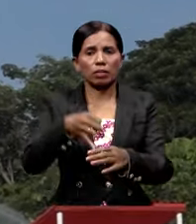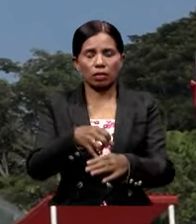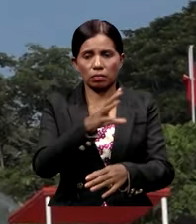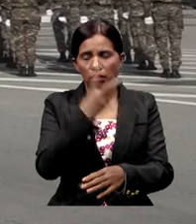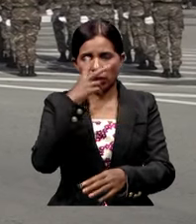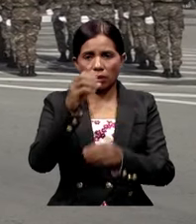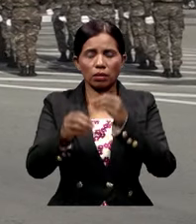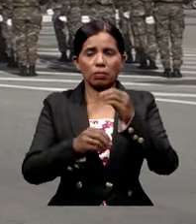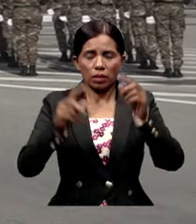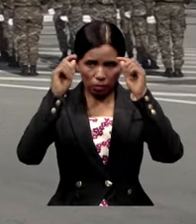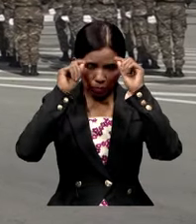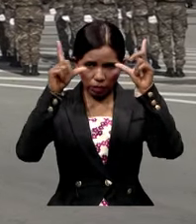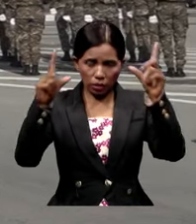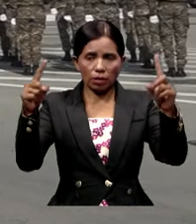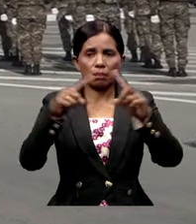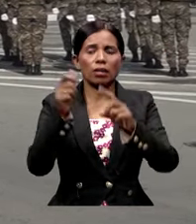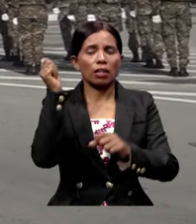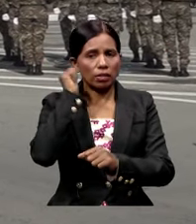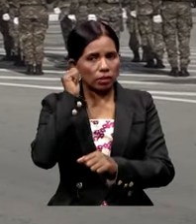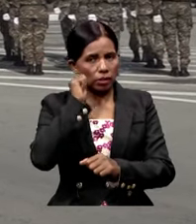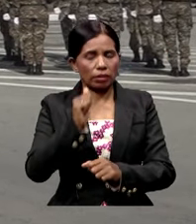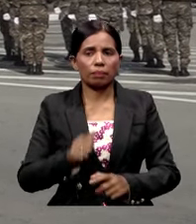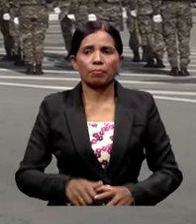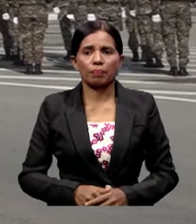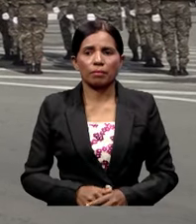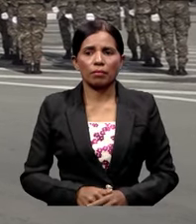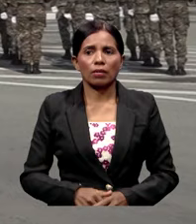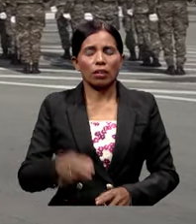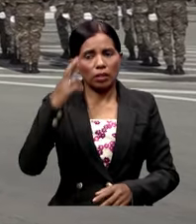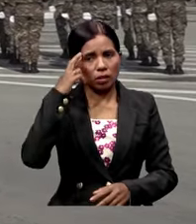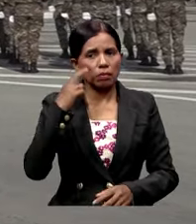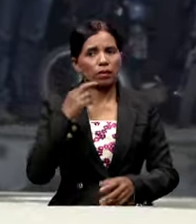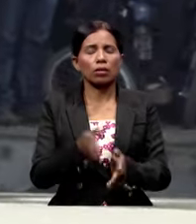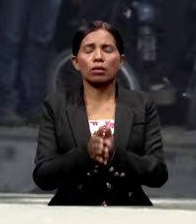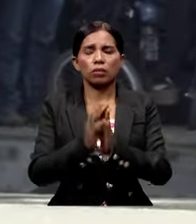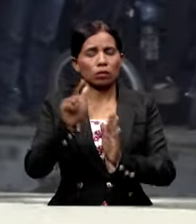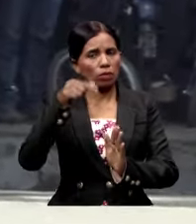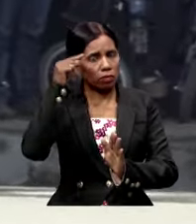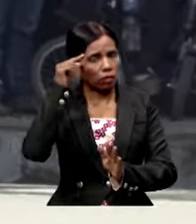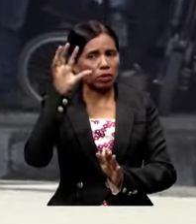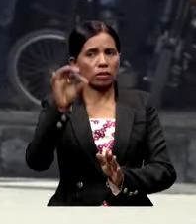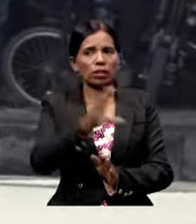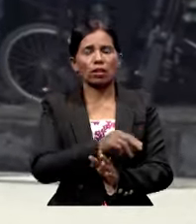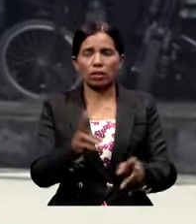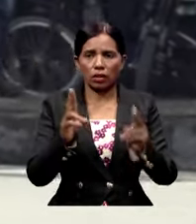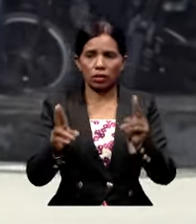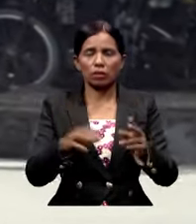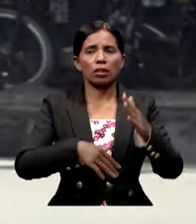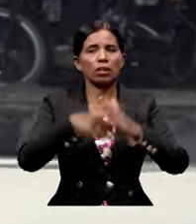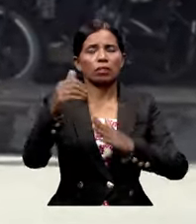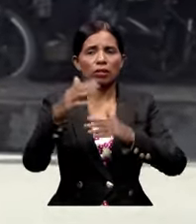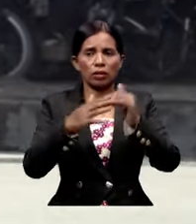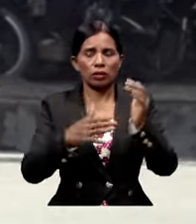adesão Timor-Leste niang ba ASEAN. Nune Ramos Horta, o governo Rússia, ato acelera infraestrutura